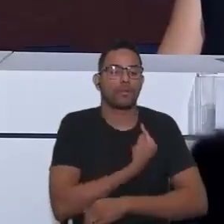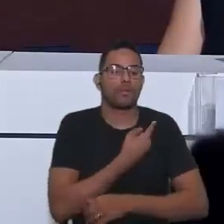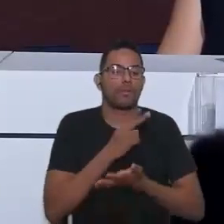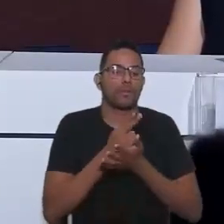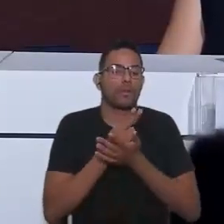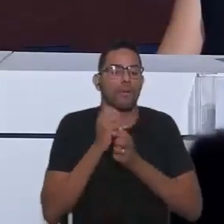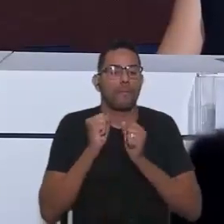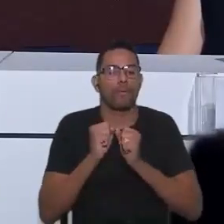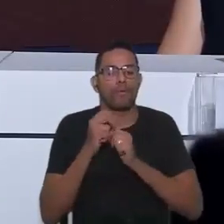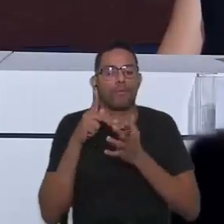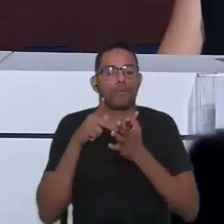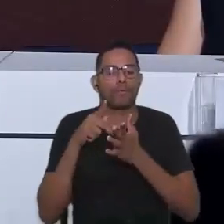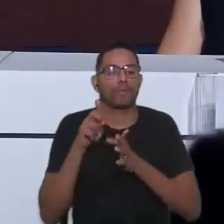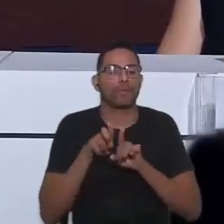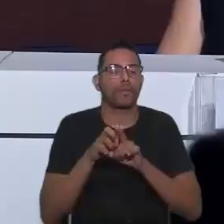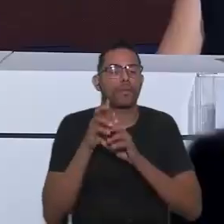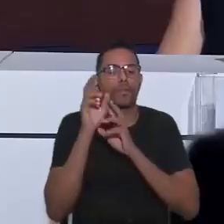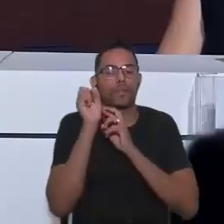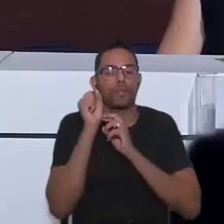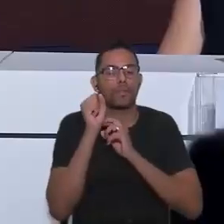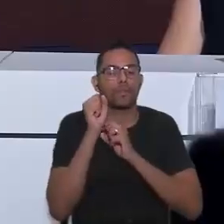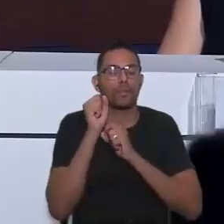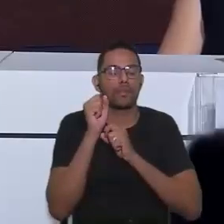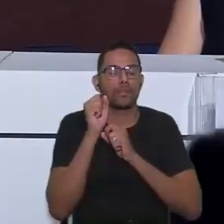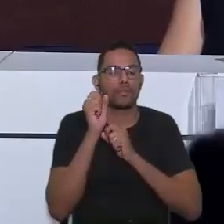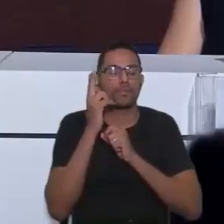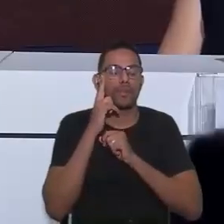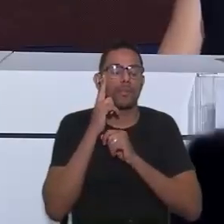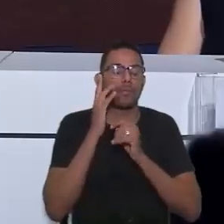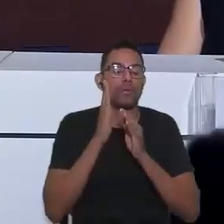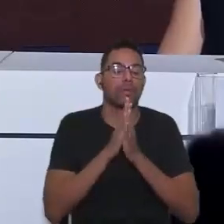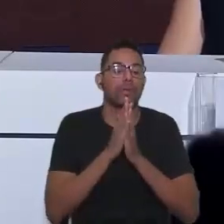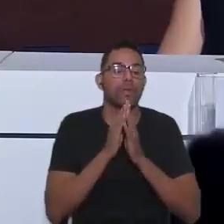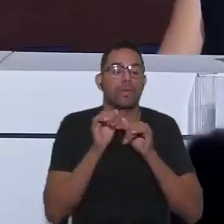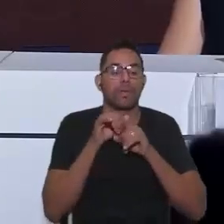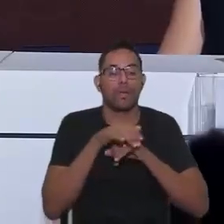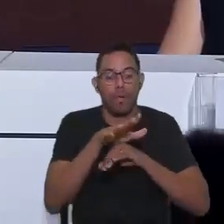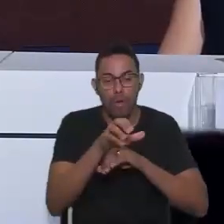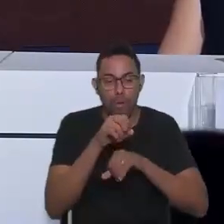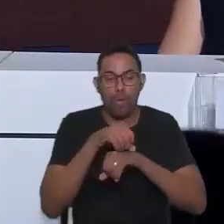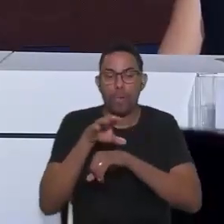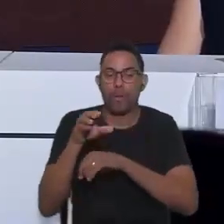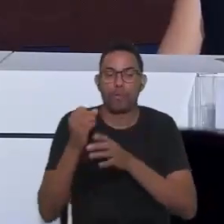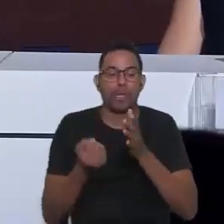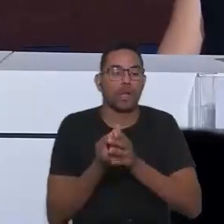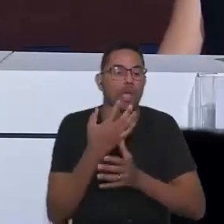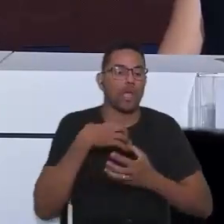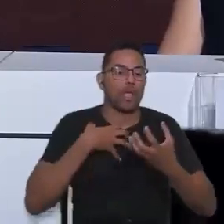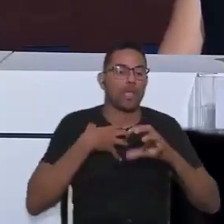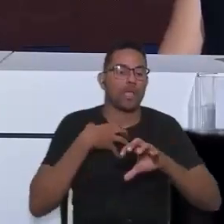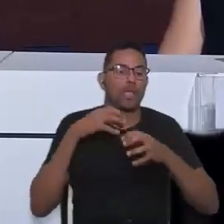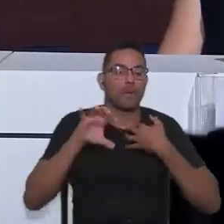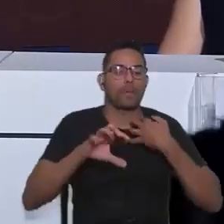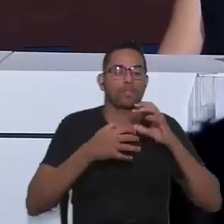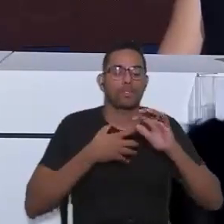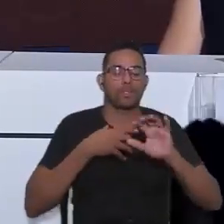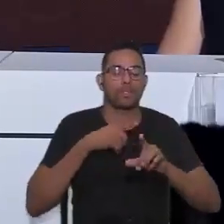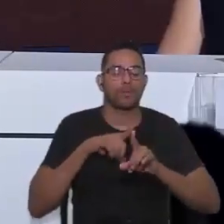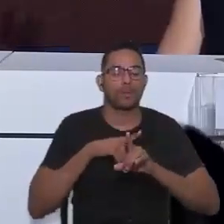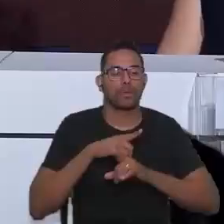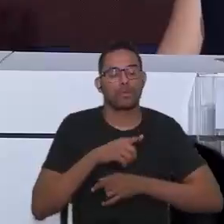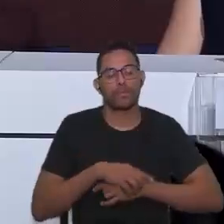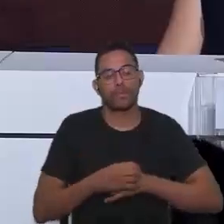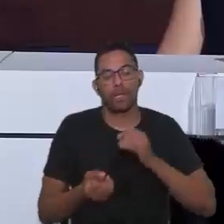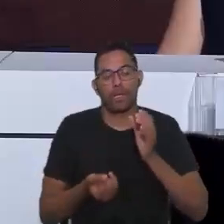e podemos verdadeiramente deitar mão de alguma coisa que se partilha, de alguma coisa que pode criar empatia, que pode criar